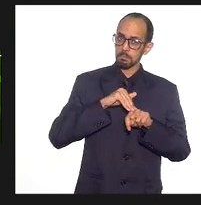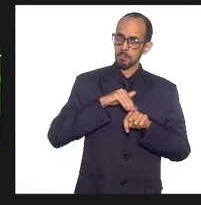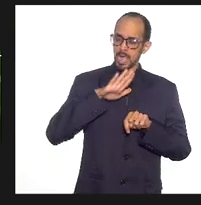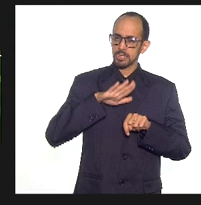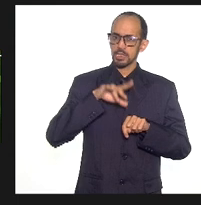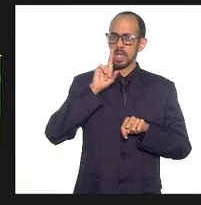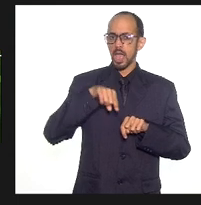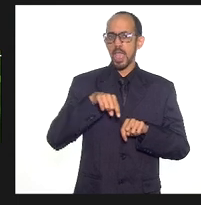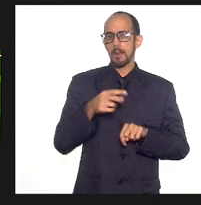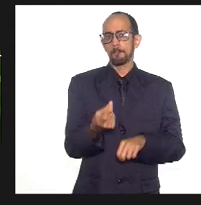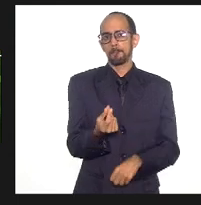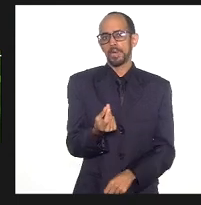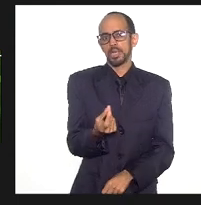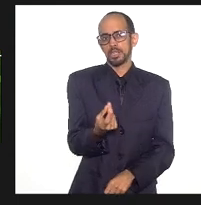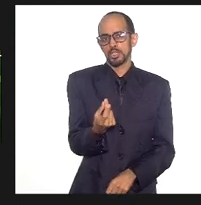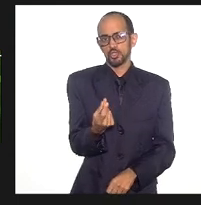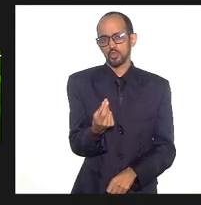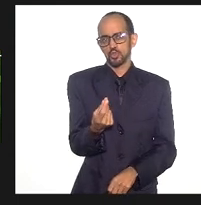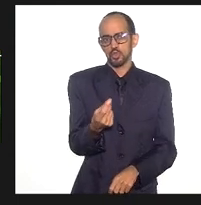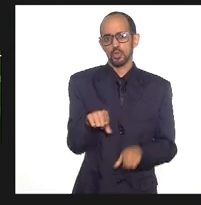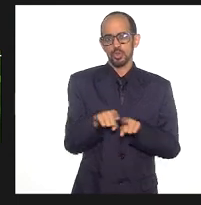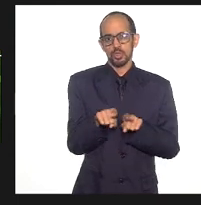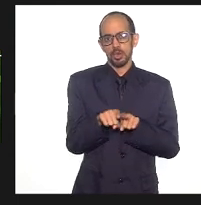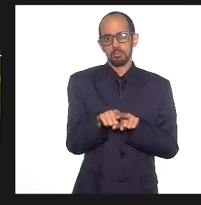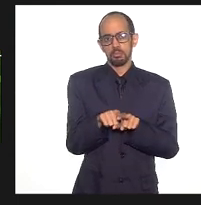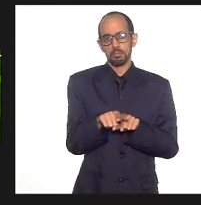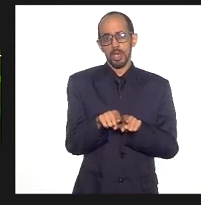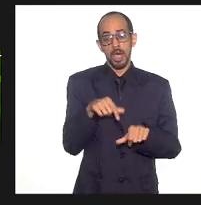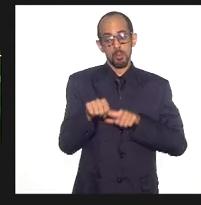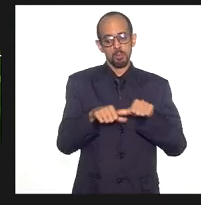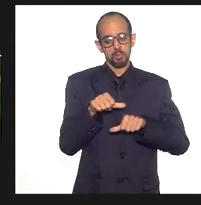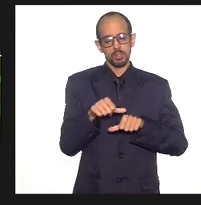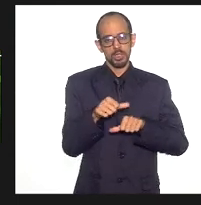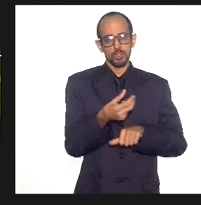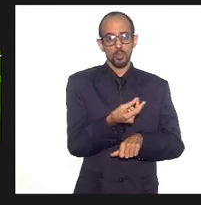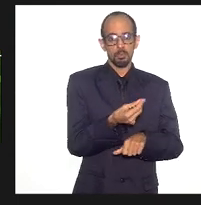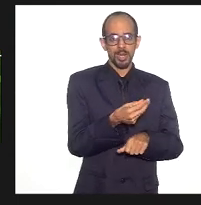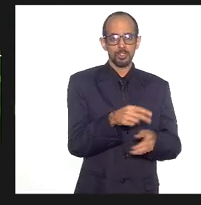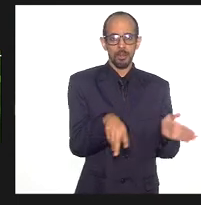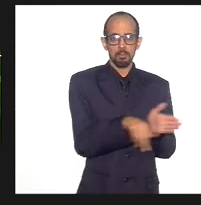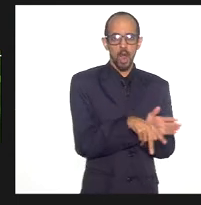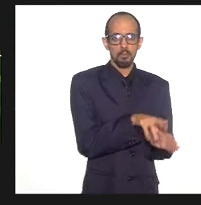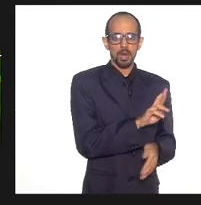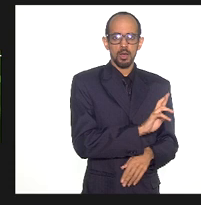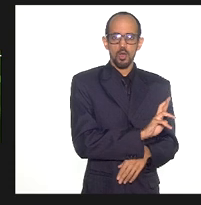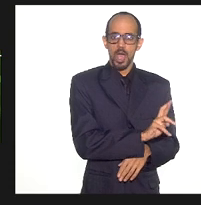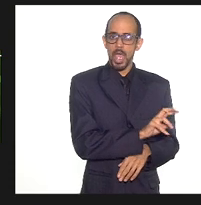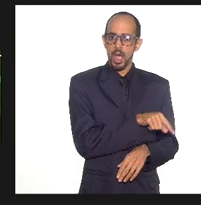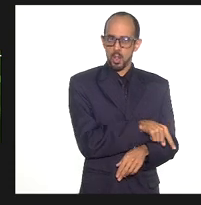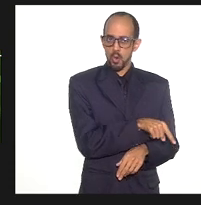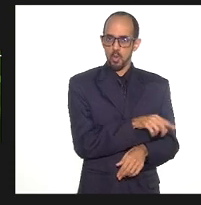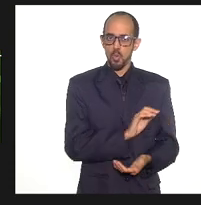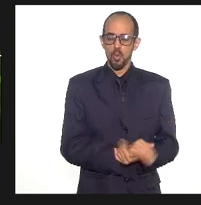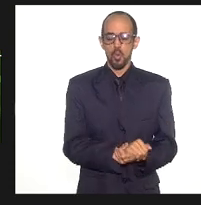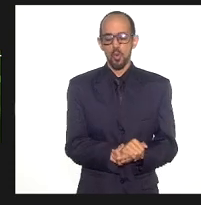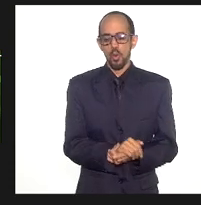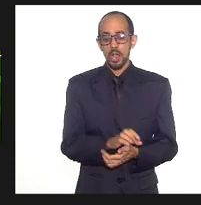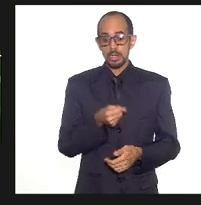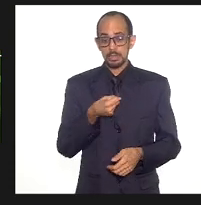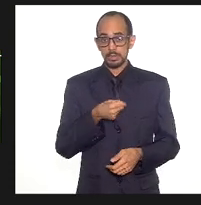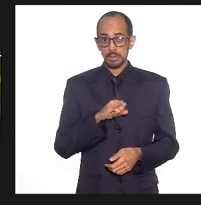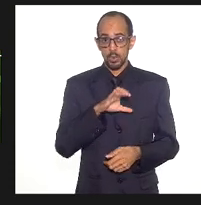sim, preço, câmbio e produção. Então, novamente, importante entender o gasto, porque se o